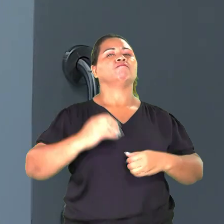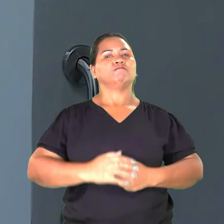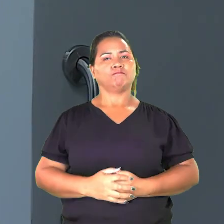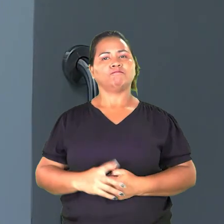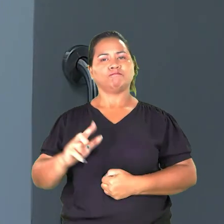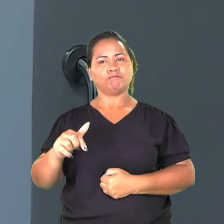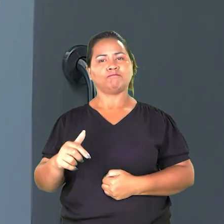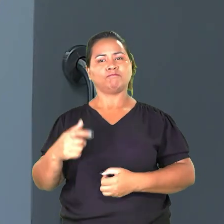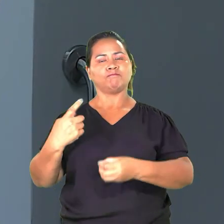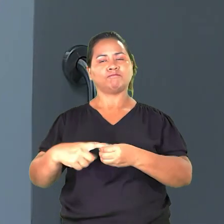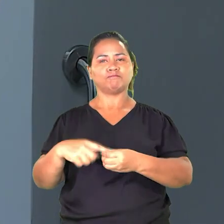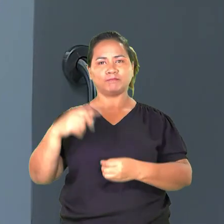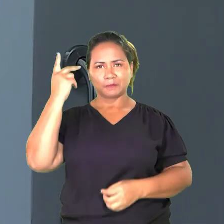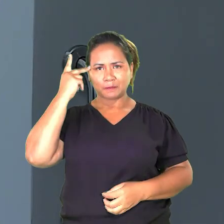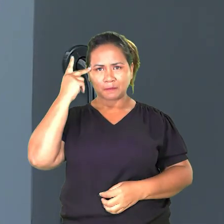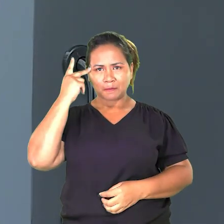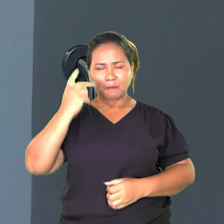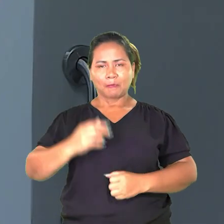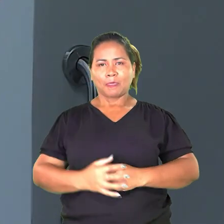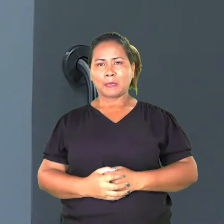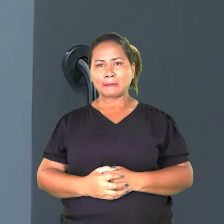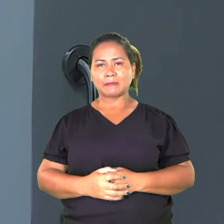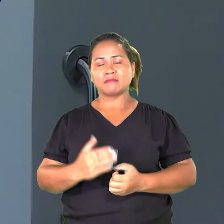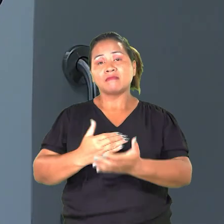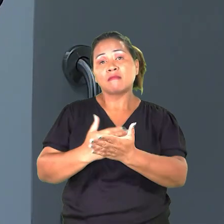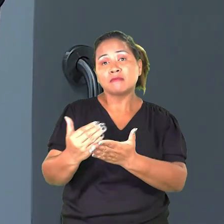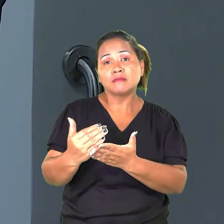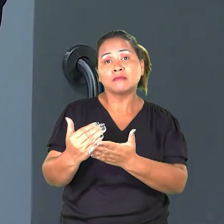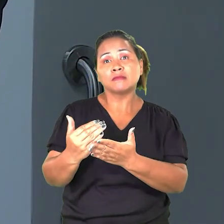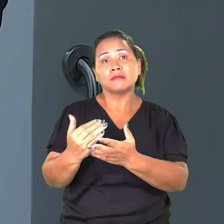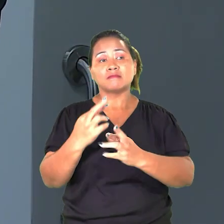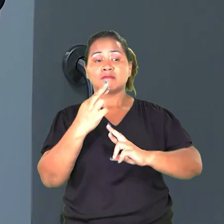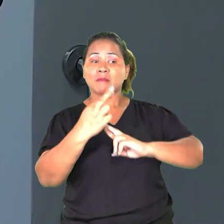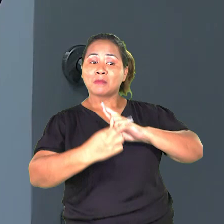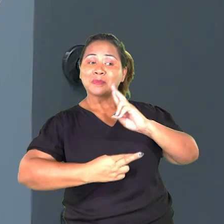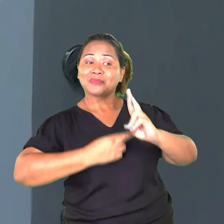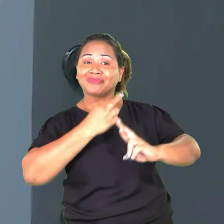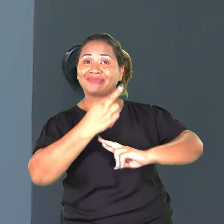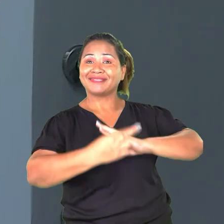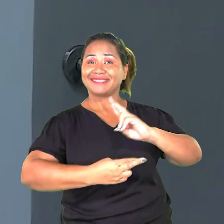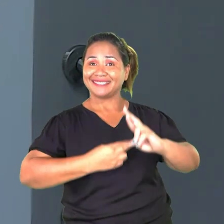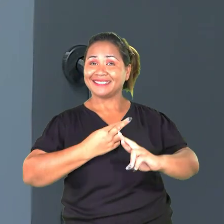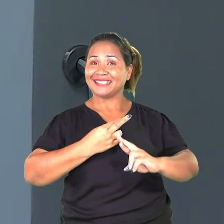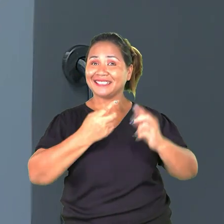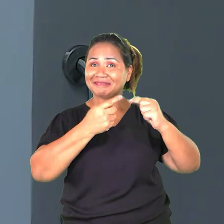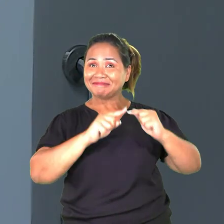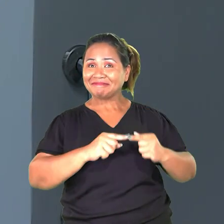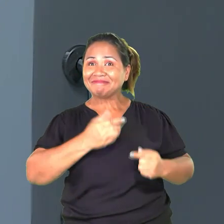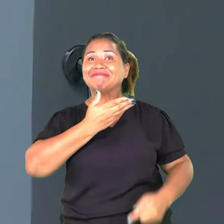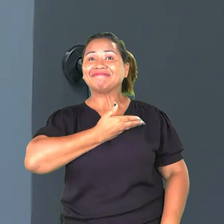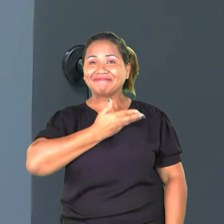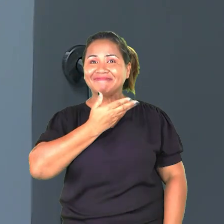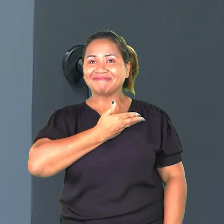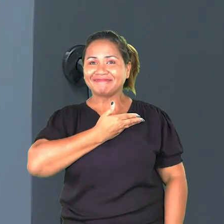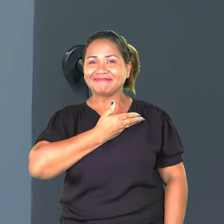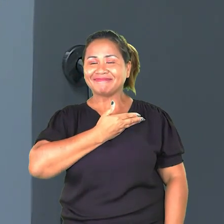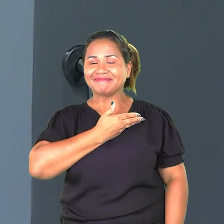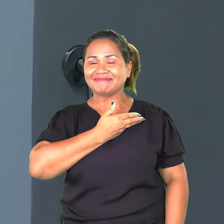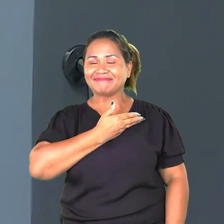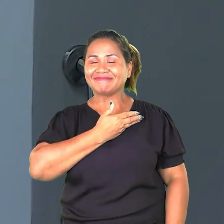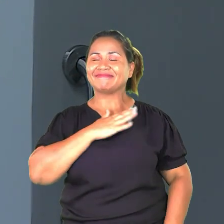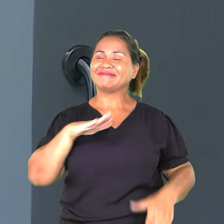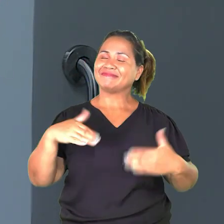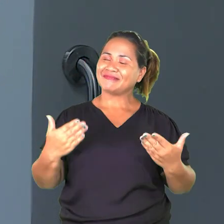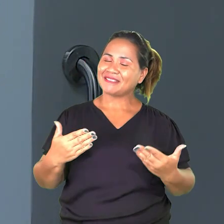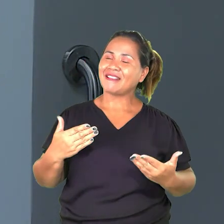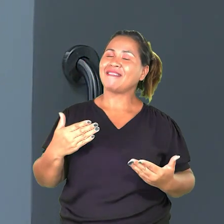prosseguisse com a sua missão como um museu extremamente importante, que é na cidade de São Paulo, né? Começamos uma